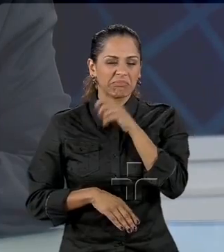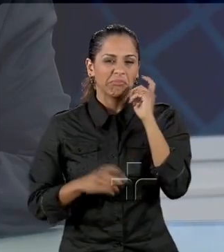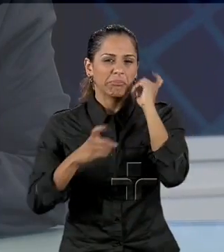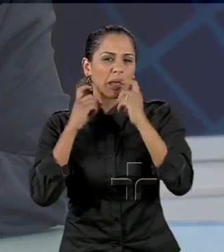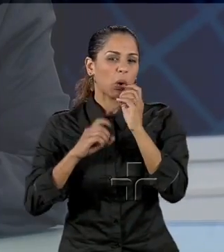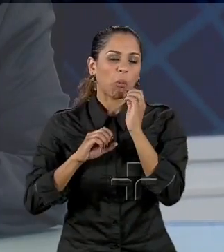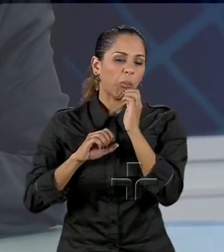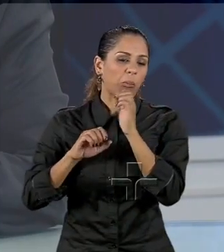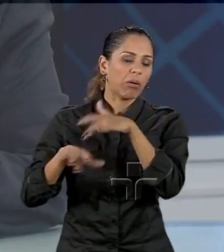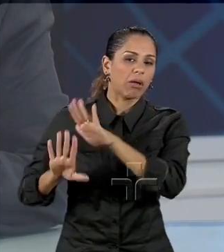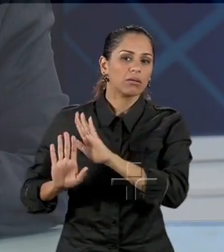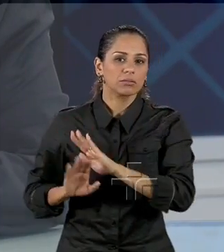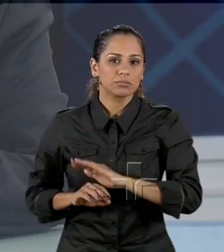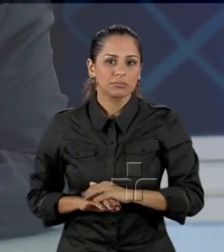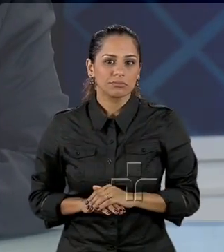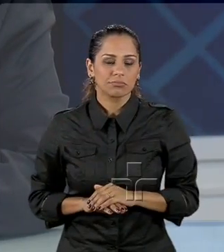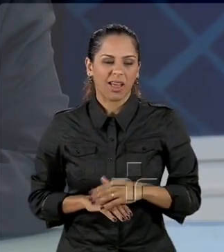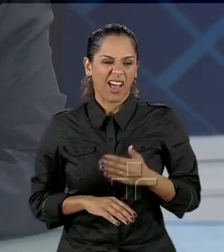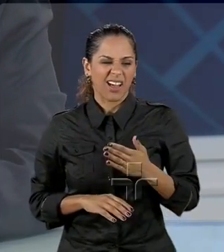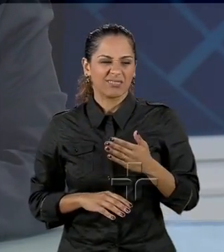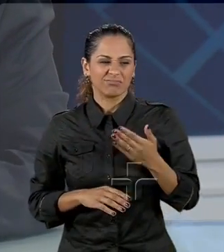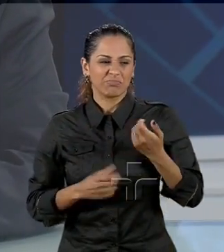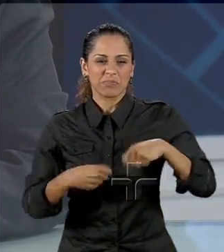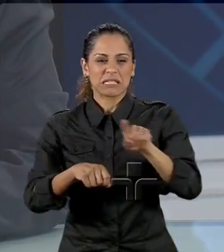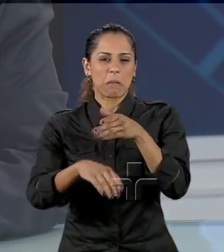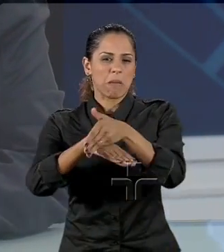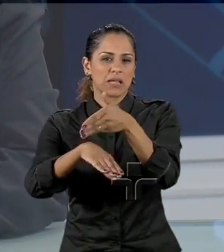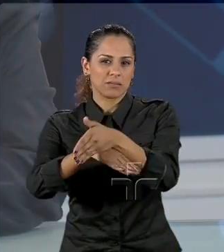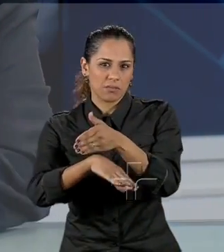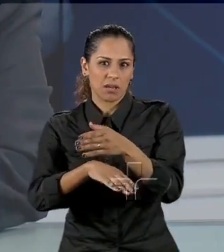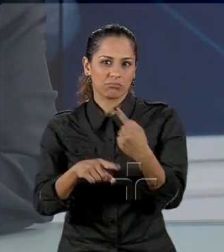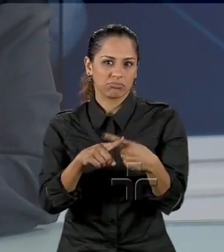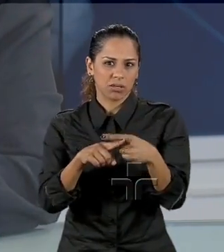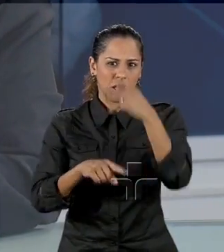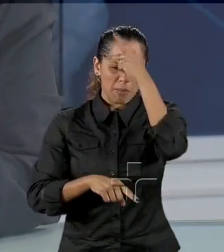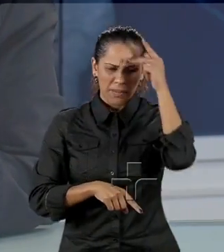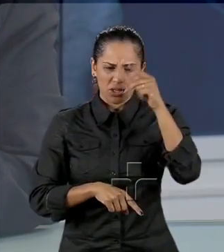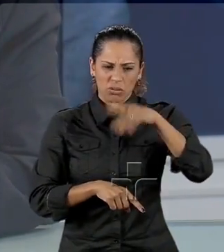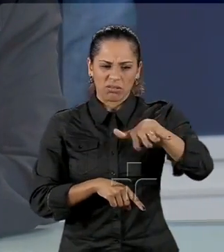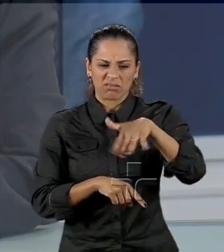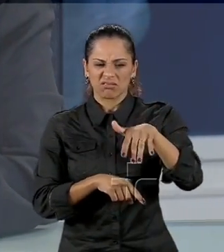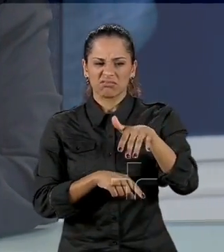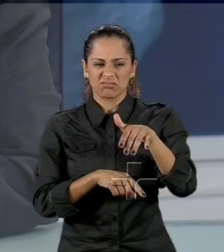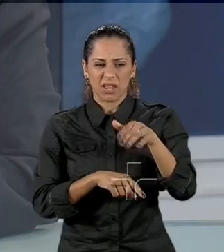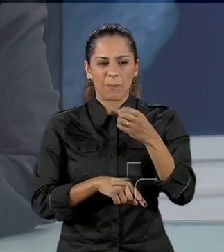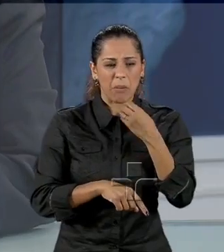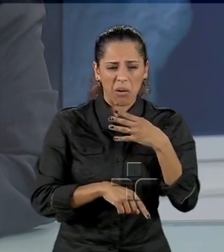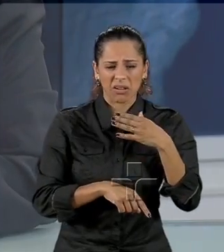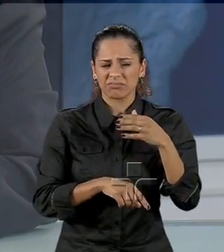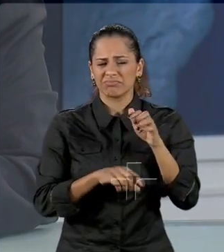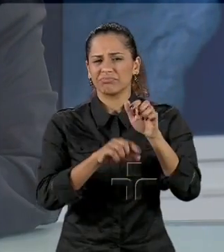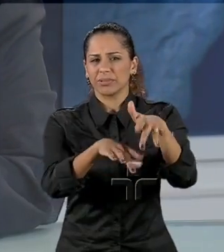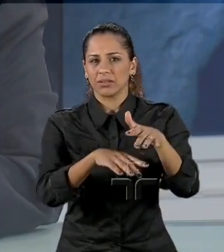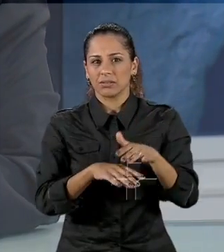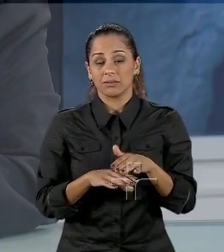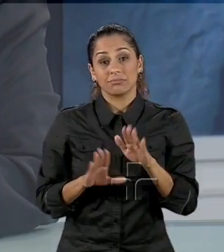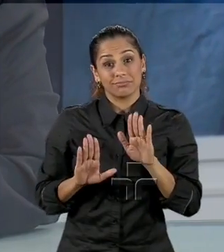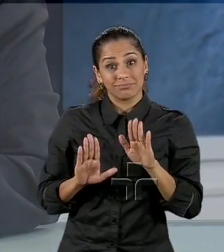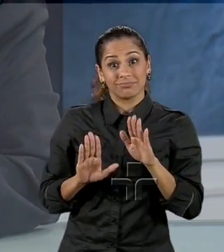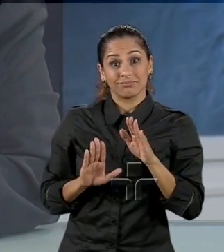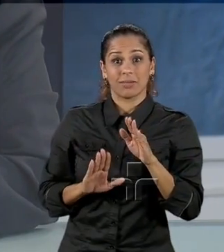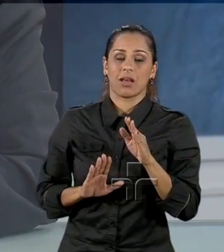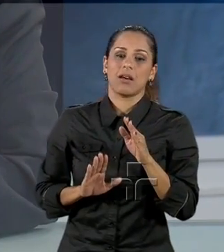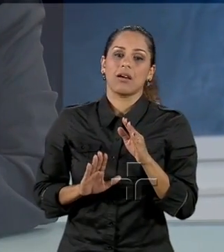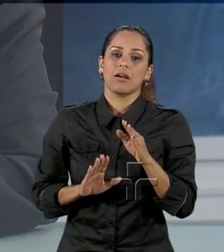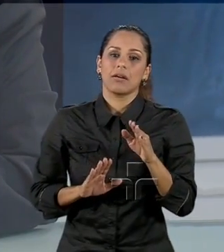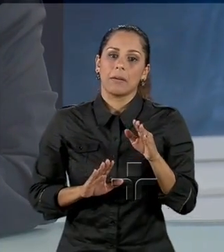as pessoas não participem, porque como a maior parte das pessoas é gente de bem, se gente de bem não quer participar, gente do mal está à vontade